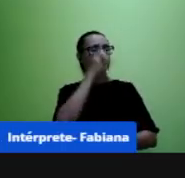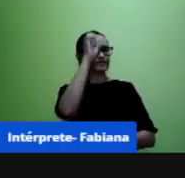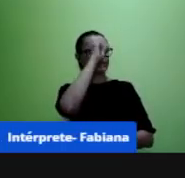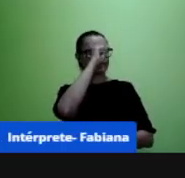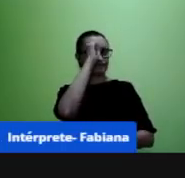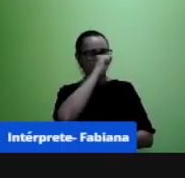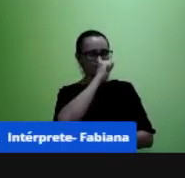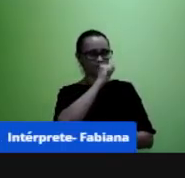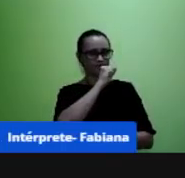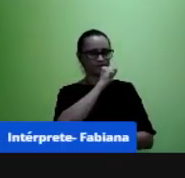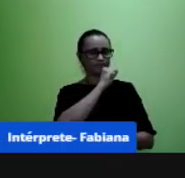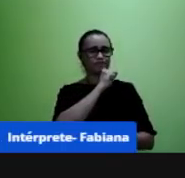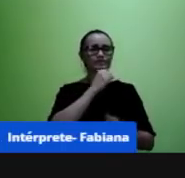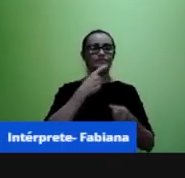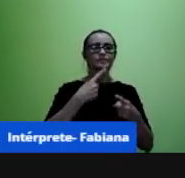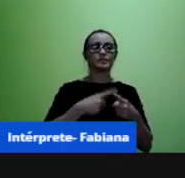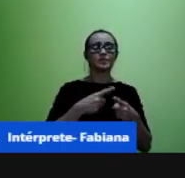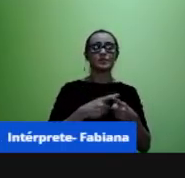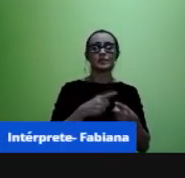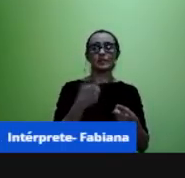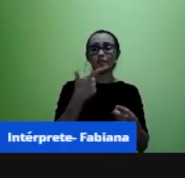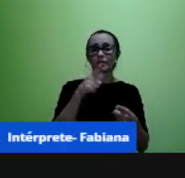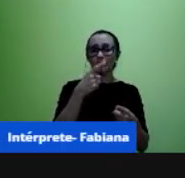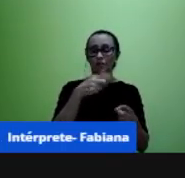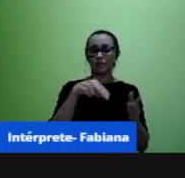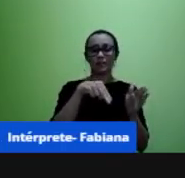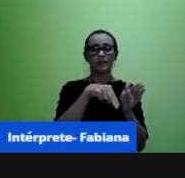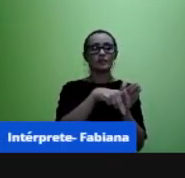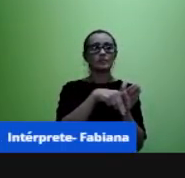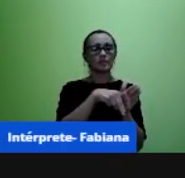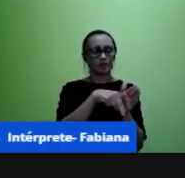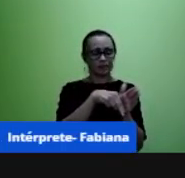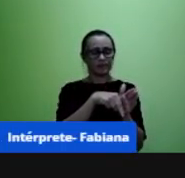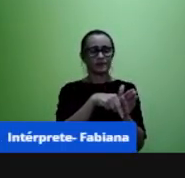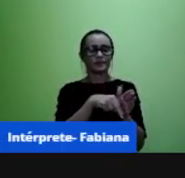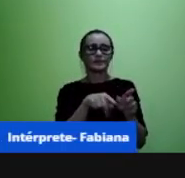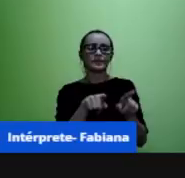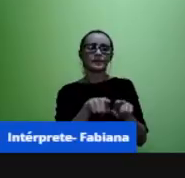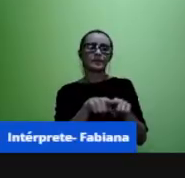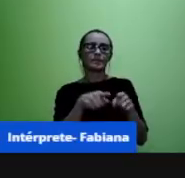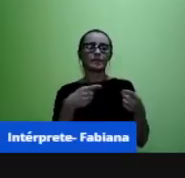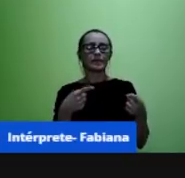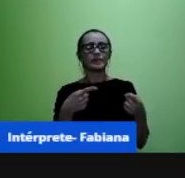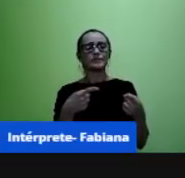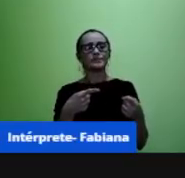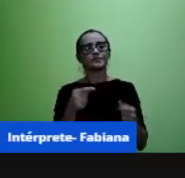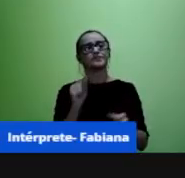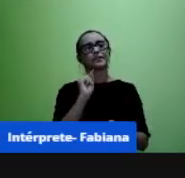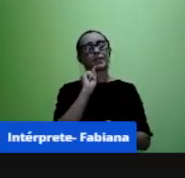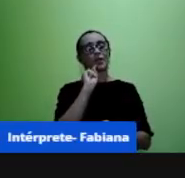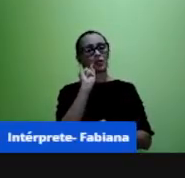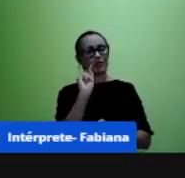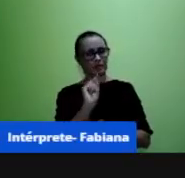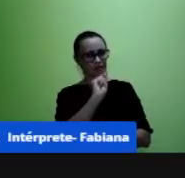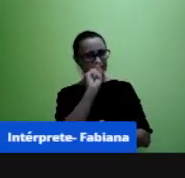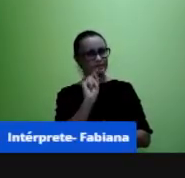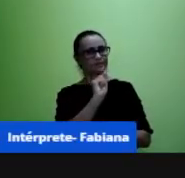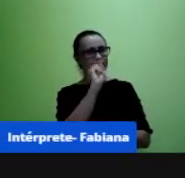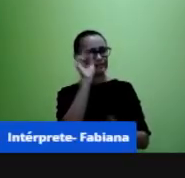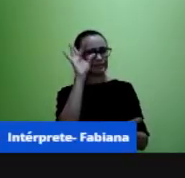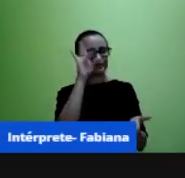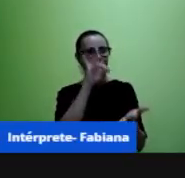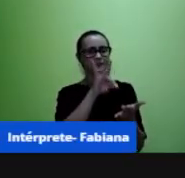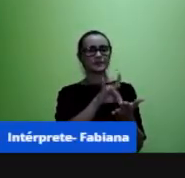vez que não tem nota, não quantifica. Mas eu tenho que saber o que ele aprendeu, né, desse